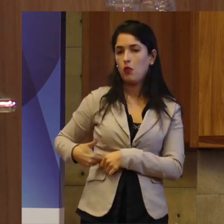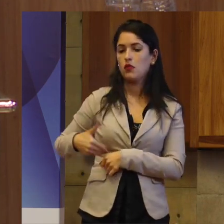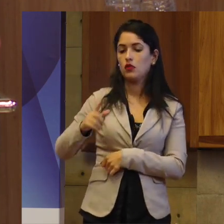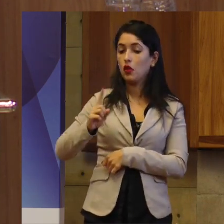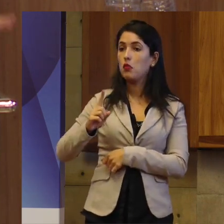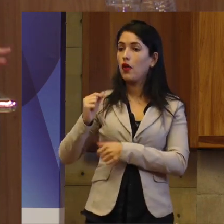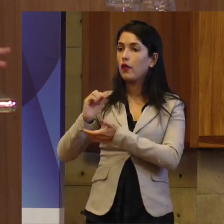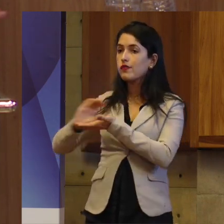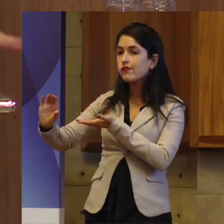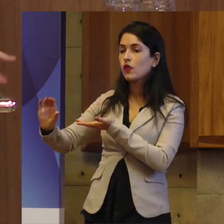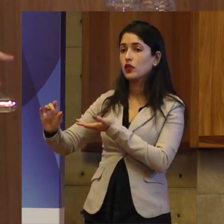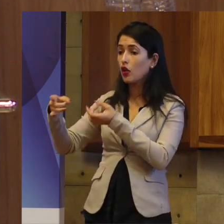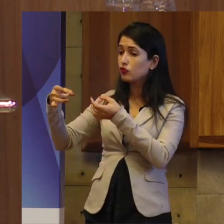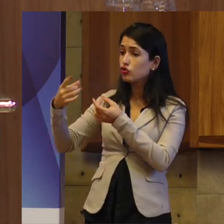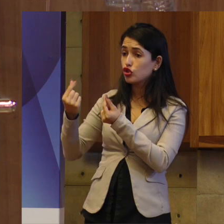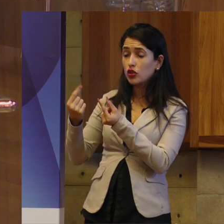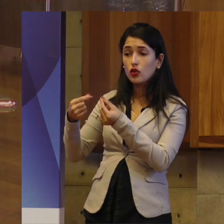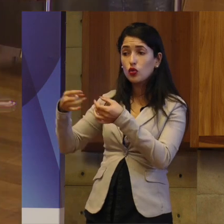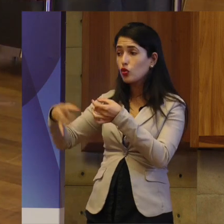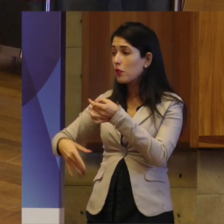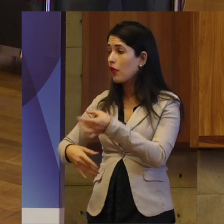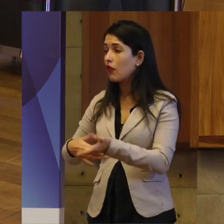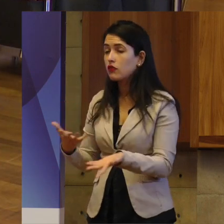os investidores está sobrando dinheiro, eles não sabem o que fazer,